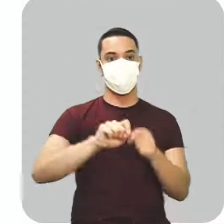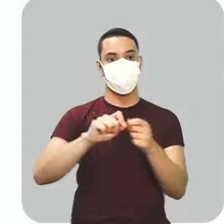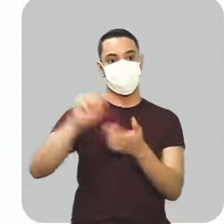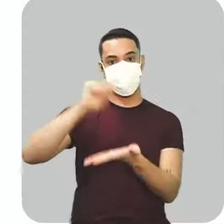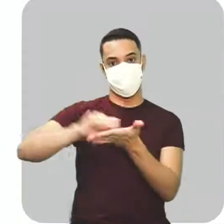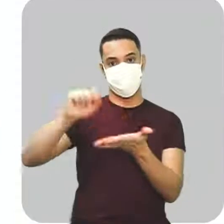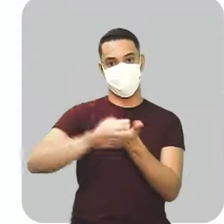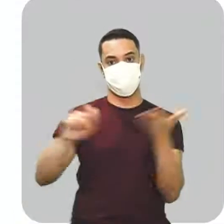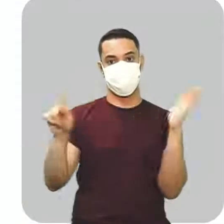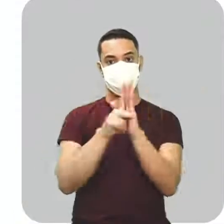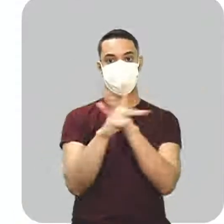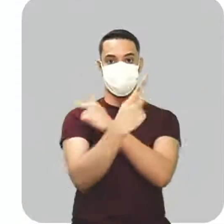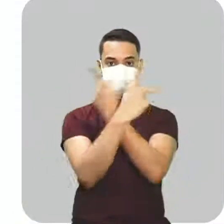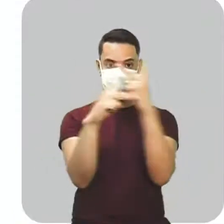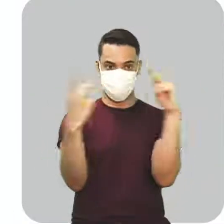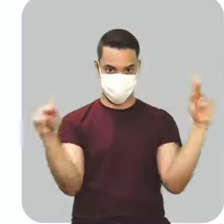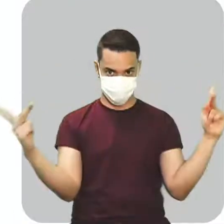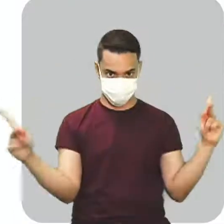anotações, amadinhos.